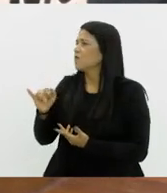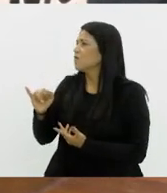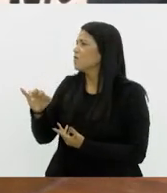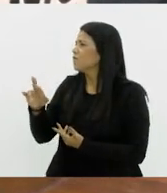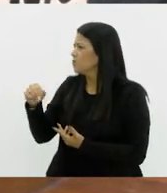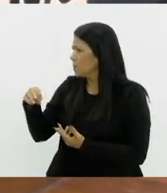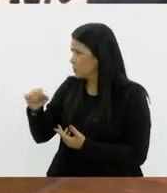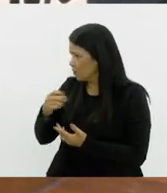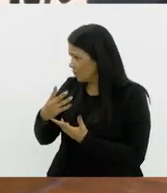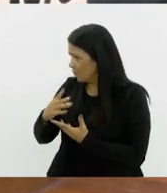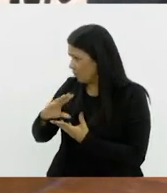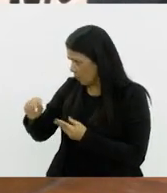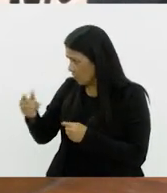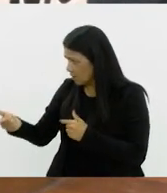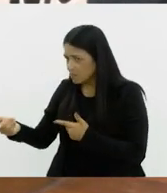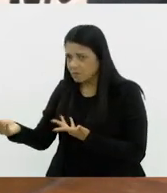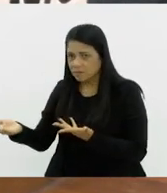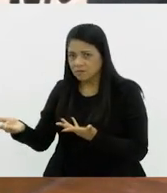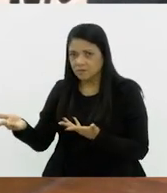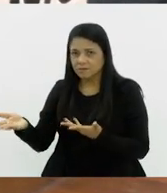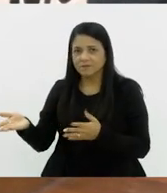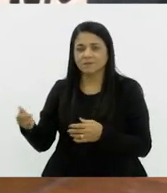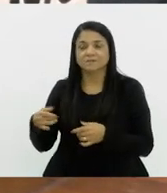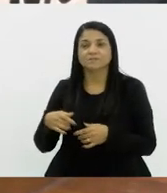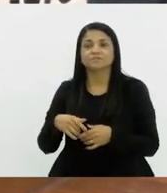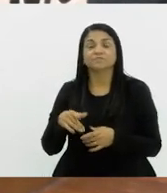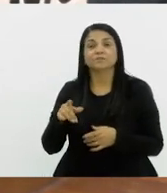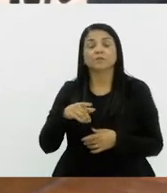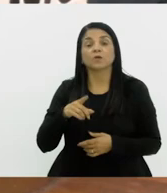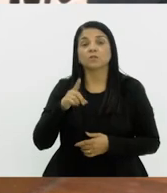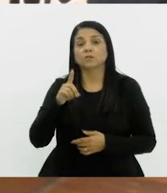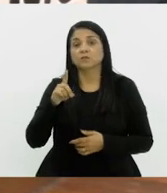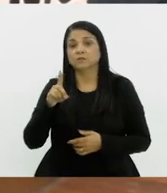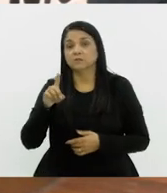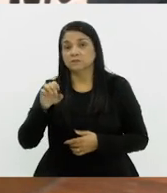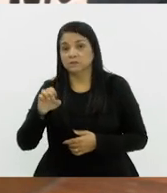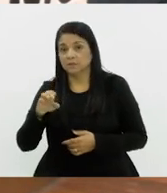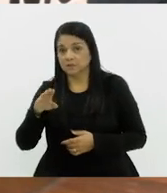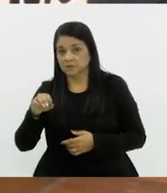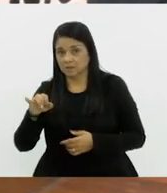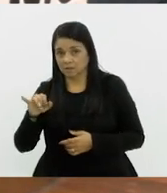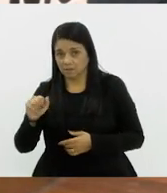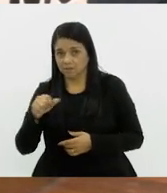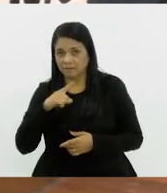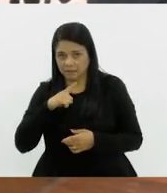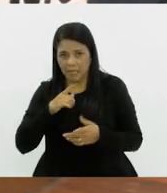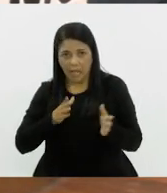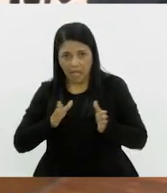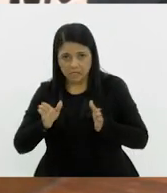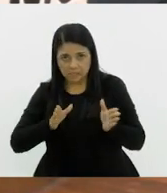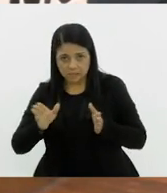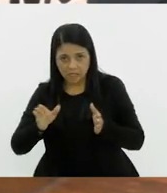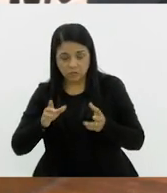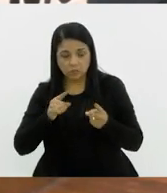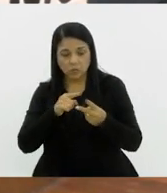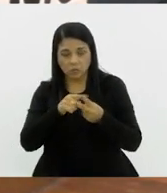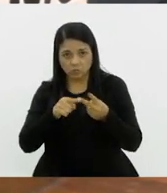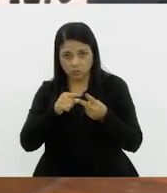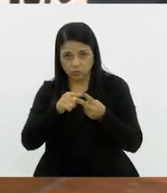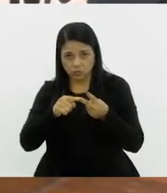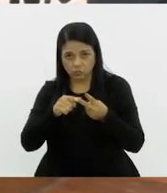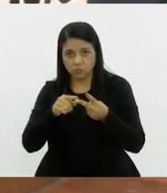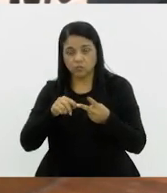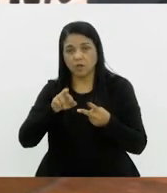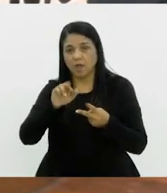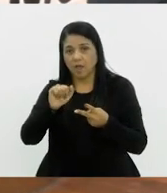a minha pergunta é o seguinte, o DSEA, ele tem acesso a esses outros radares que existem